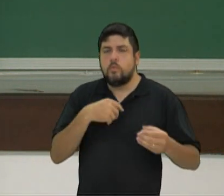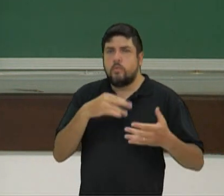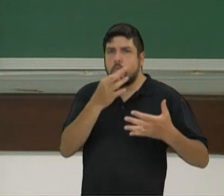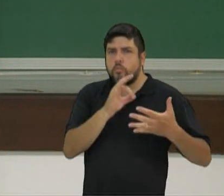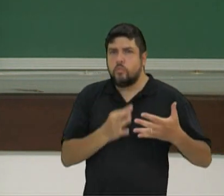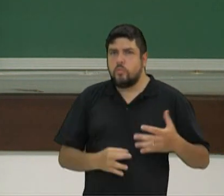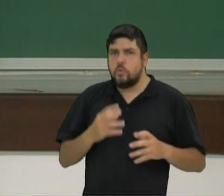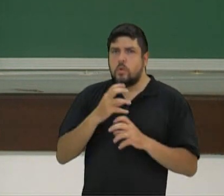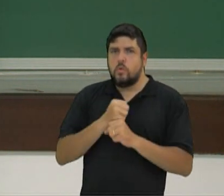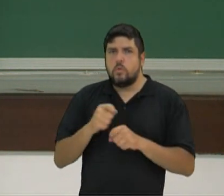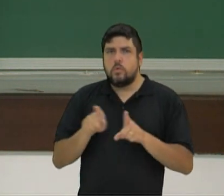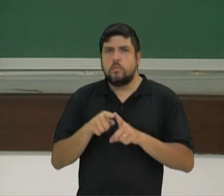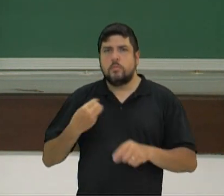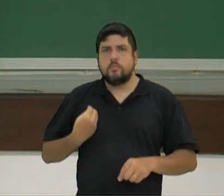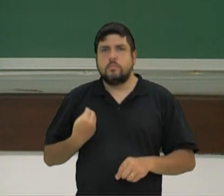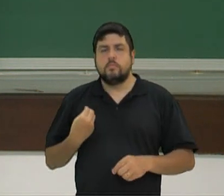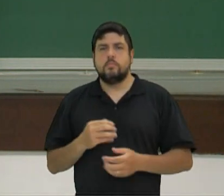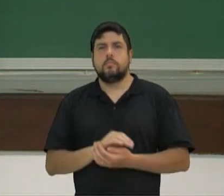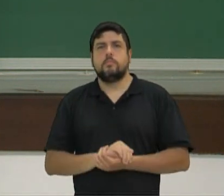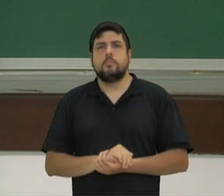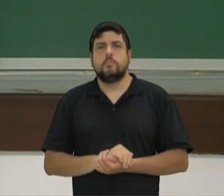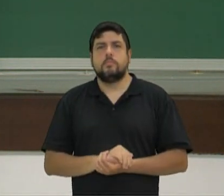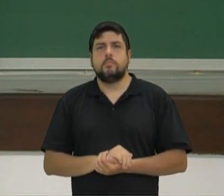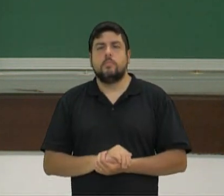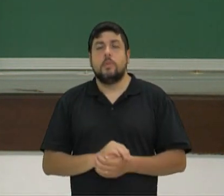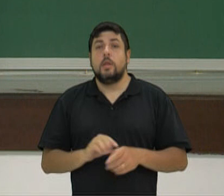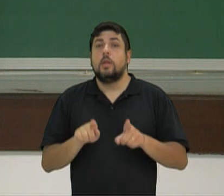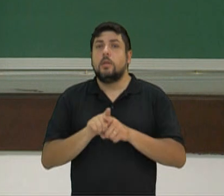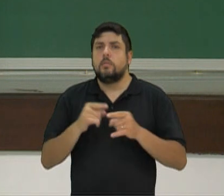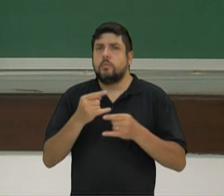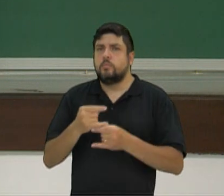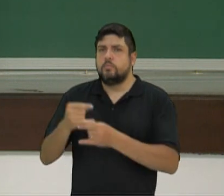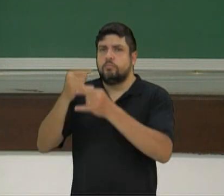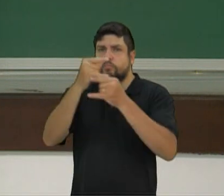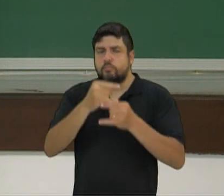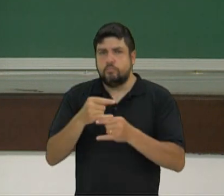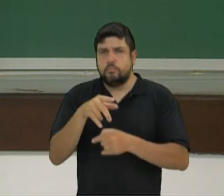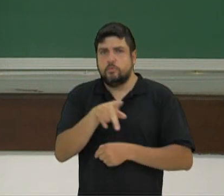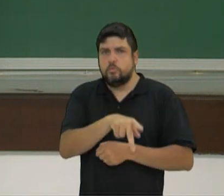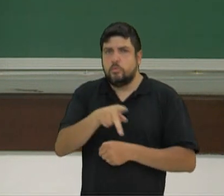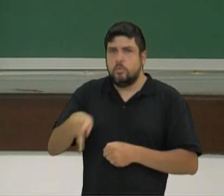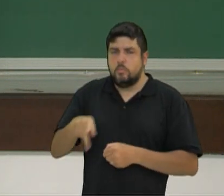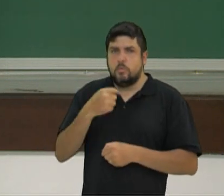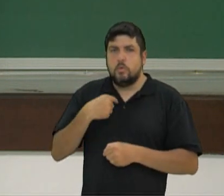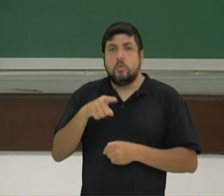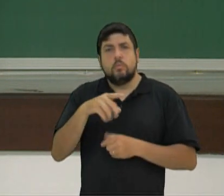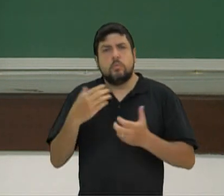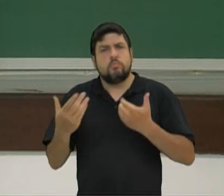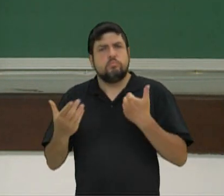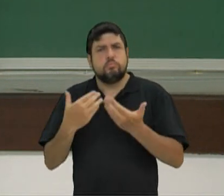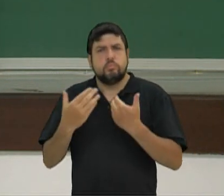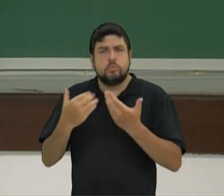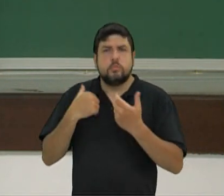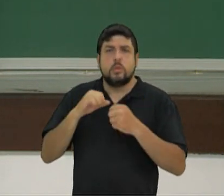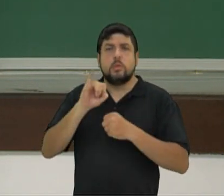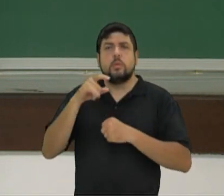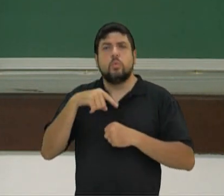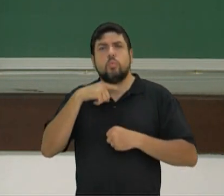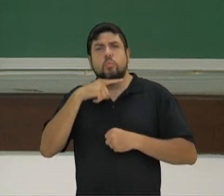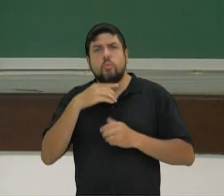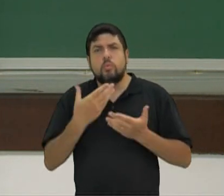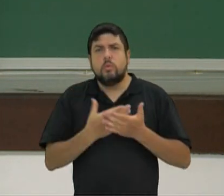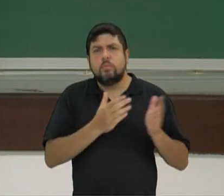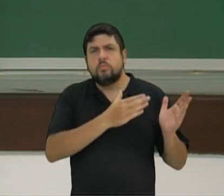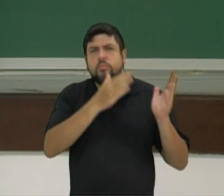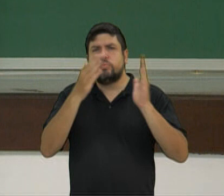nota e a sua presença. E ainda temos os meetings, com os nossos professores, para que você tire alguma dúvida ainda que ficou, para